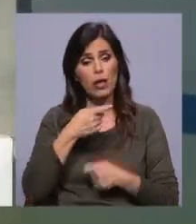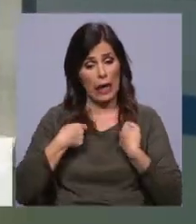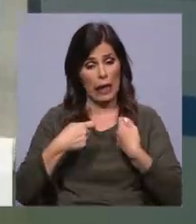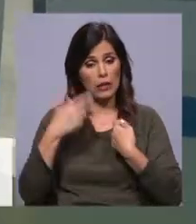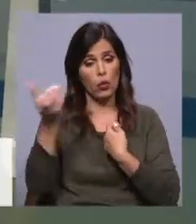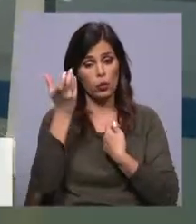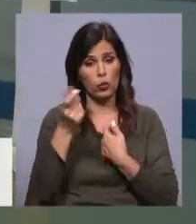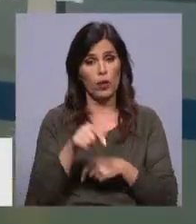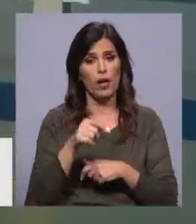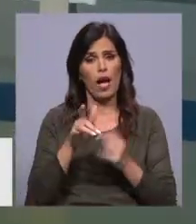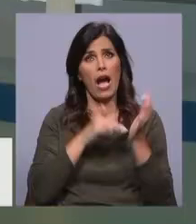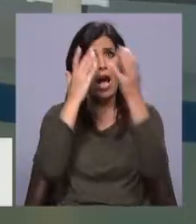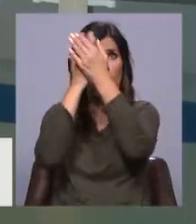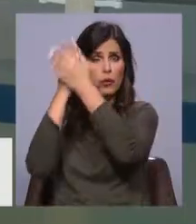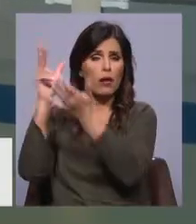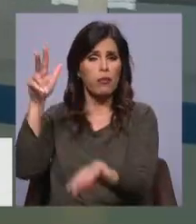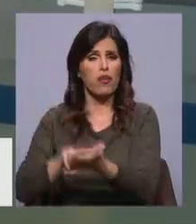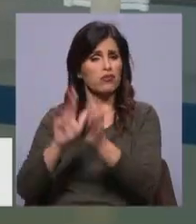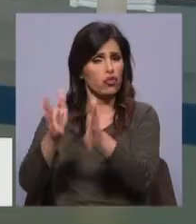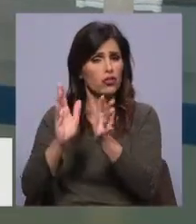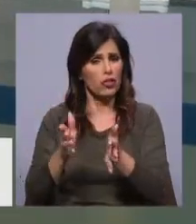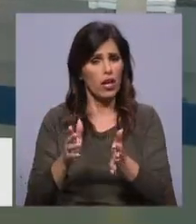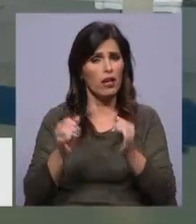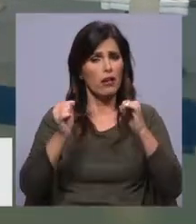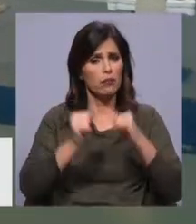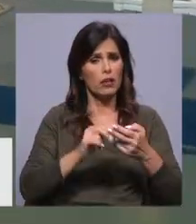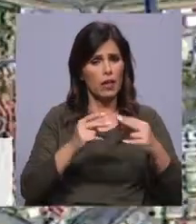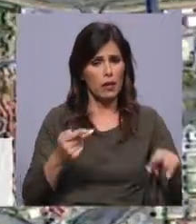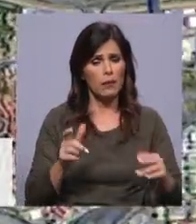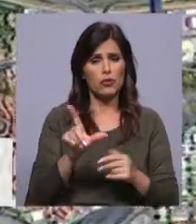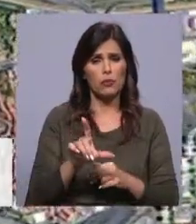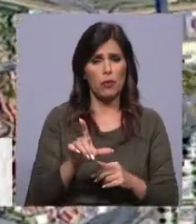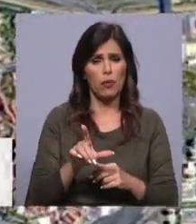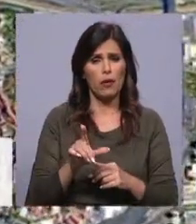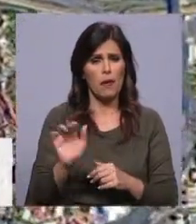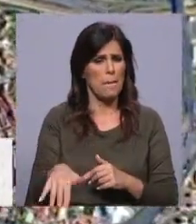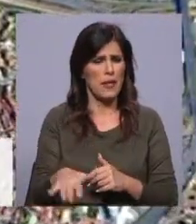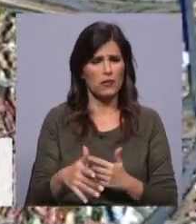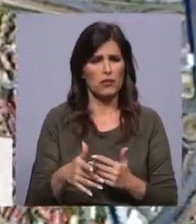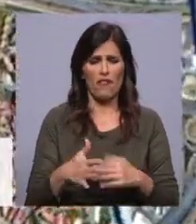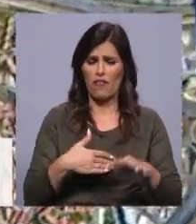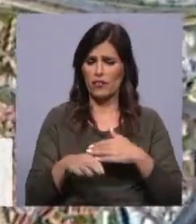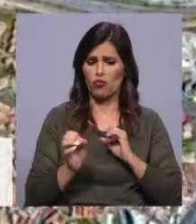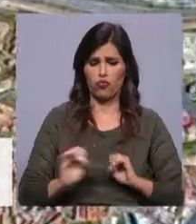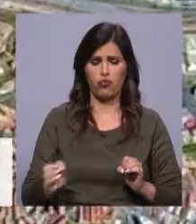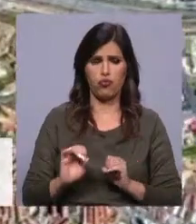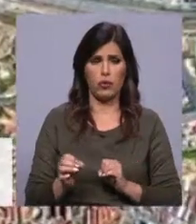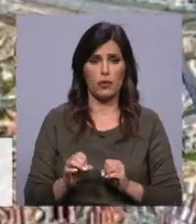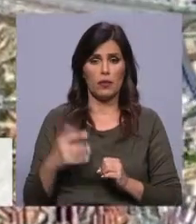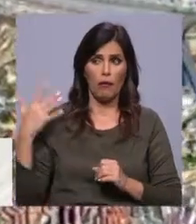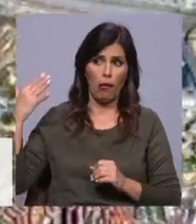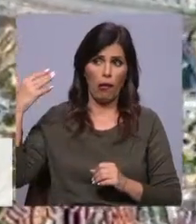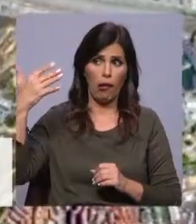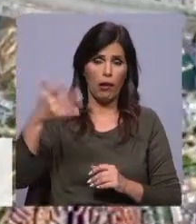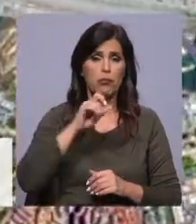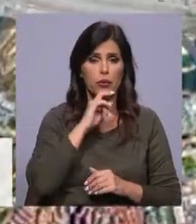a bibliotecas que já foram aprovadas por unanimidade na Câmara Municipal de Lisboa custam muito menos do que isto não estão a ser feitas e que ao longo do